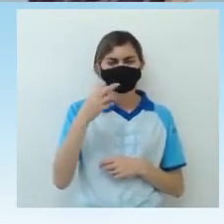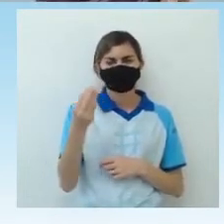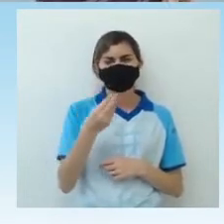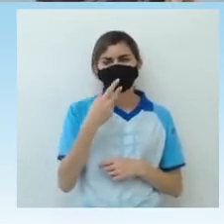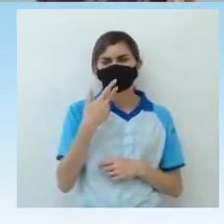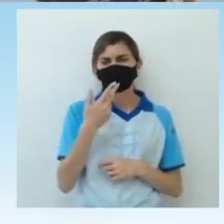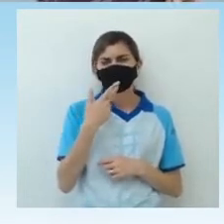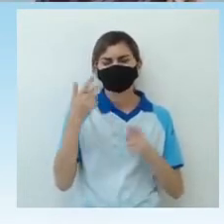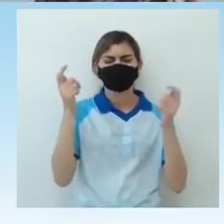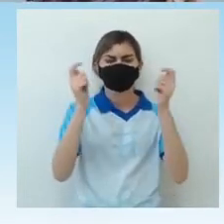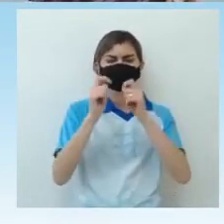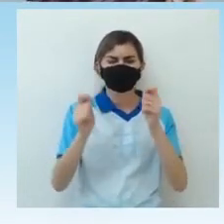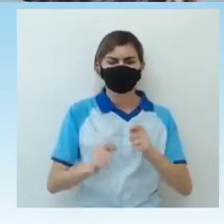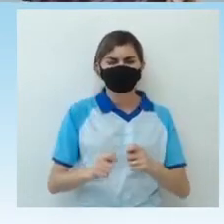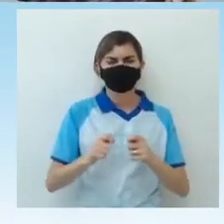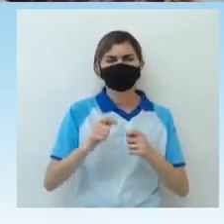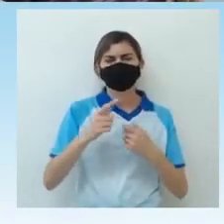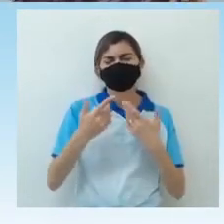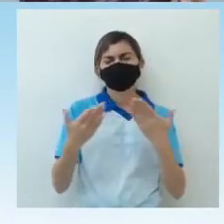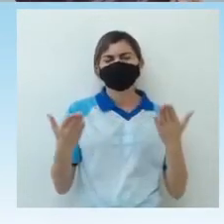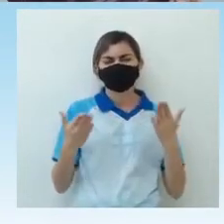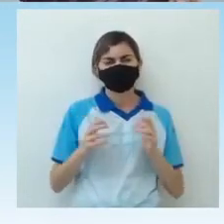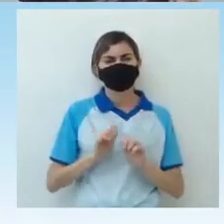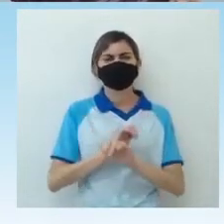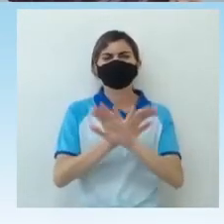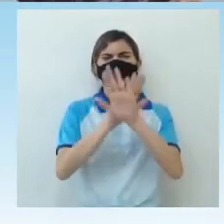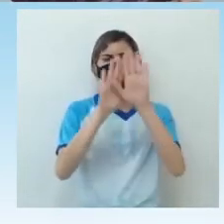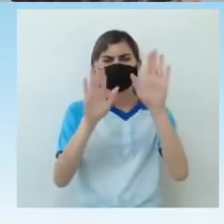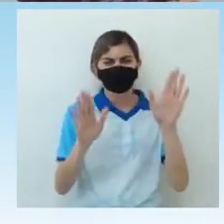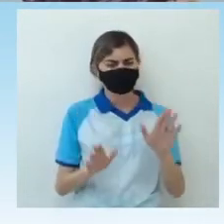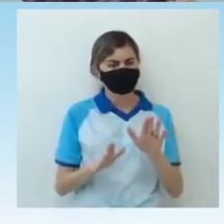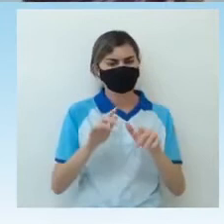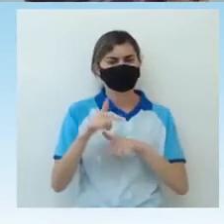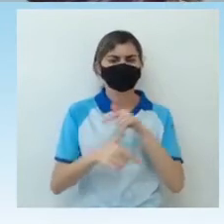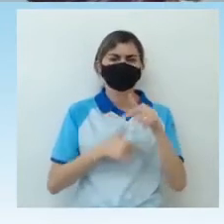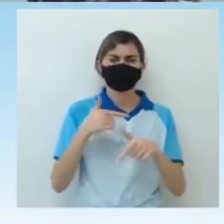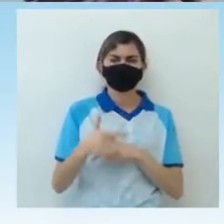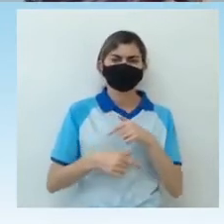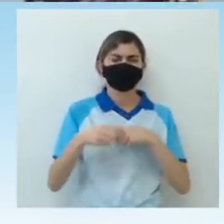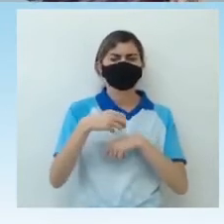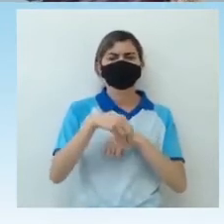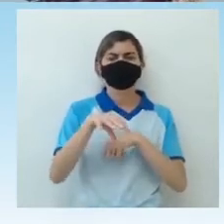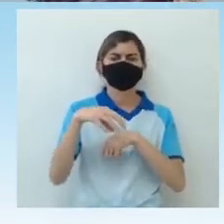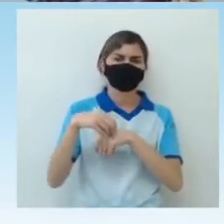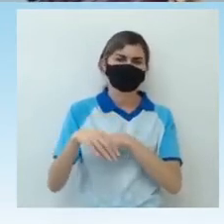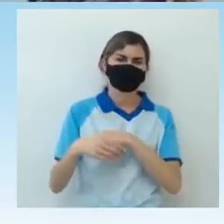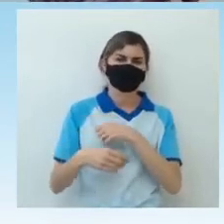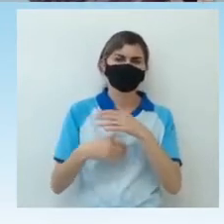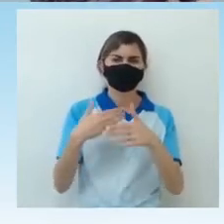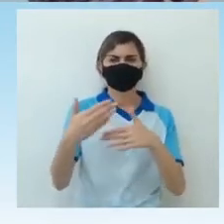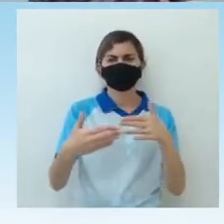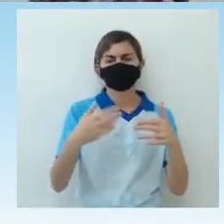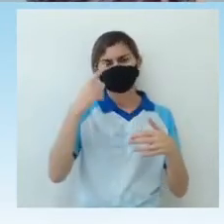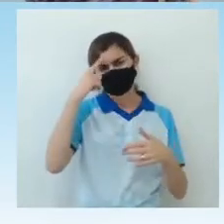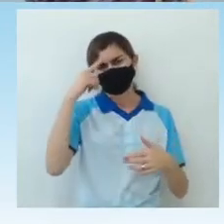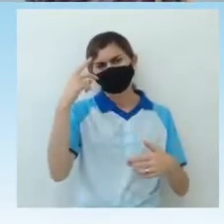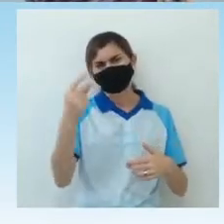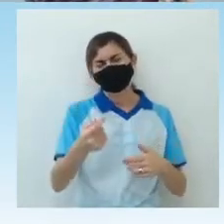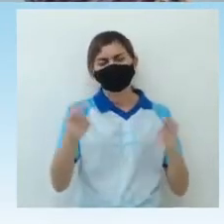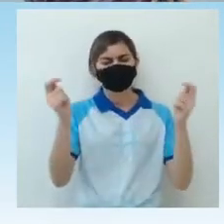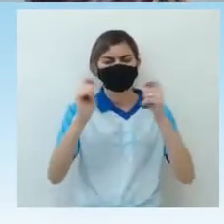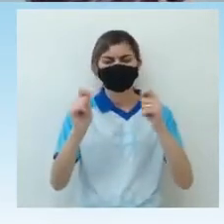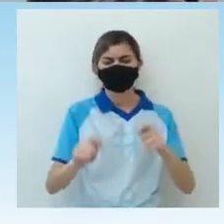por artistas contemporâneos, como forma de ampliar o alcance do seu trabalho e compartilhar o seu processo criativo. Então, o artista